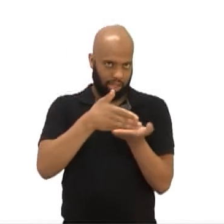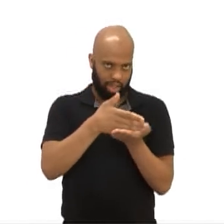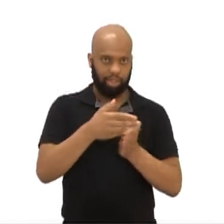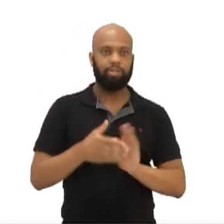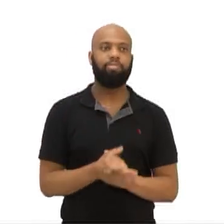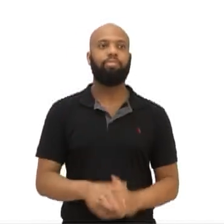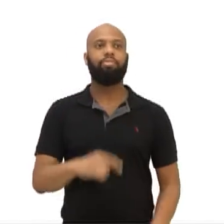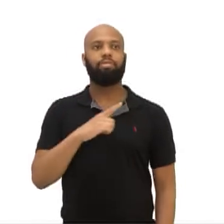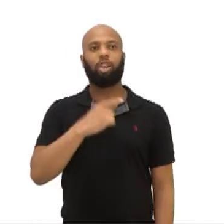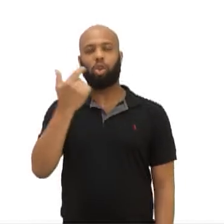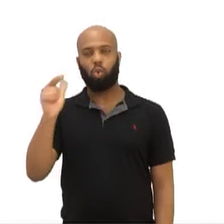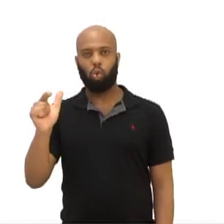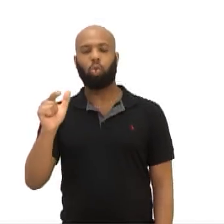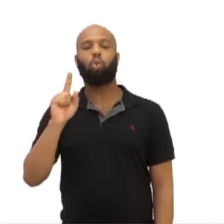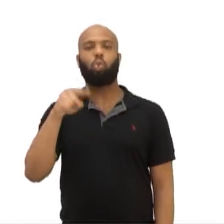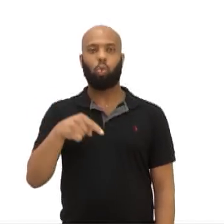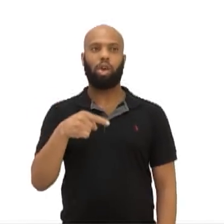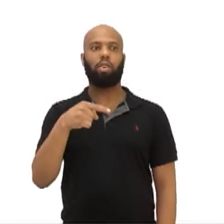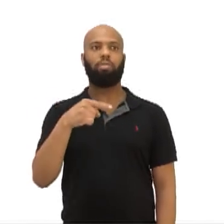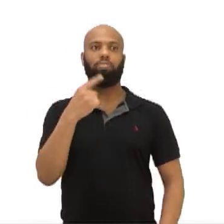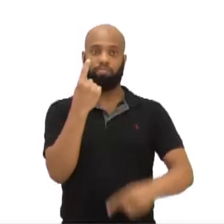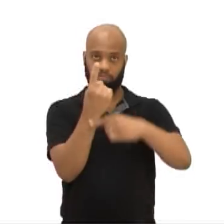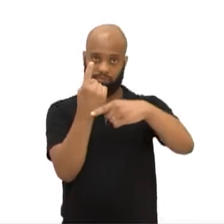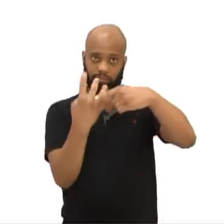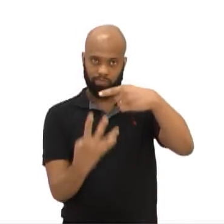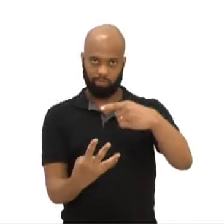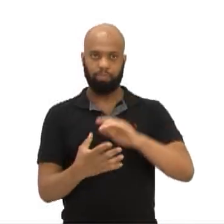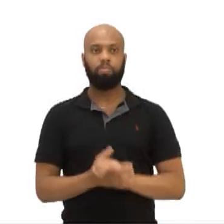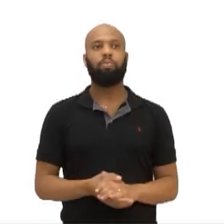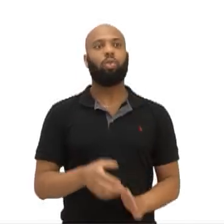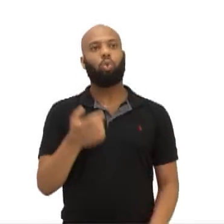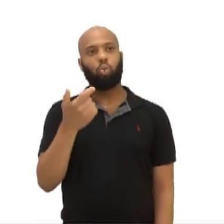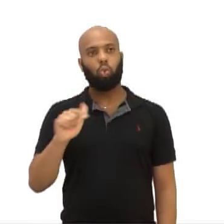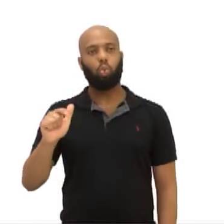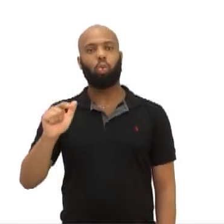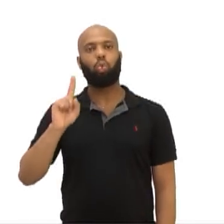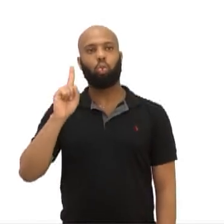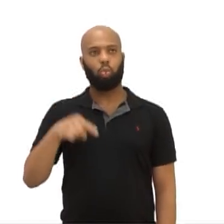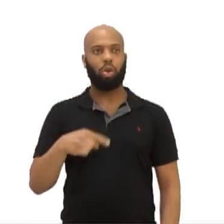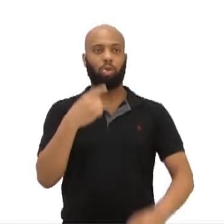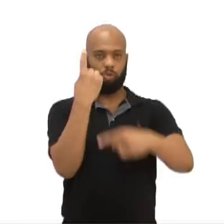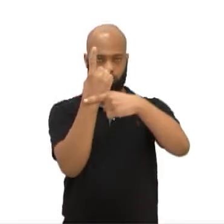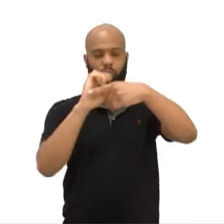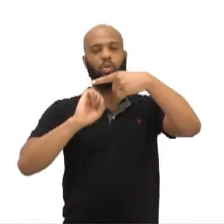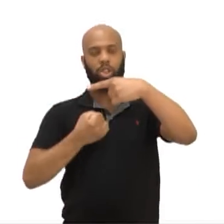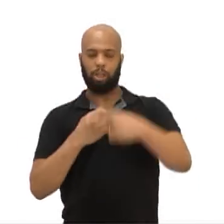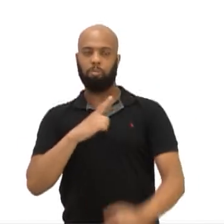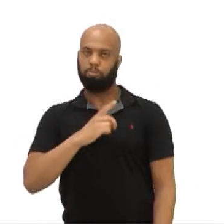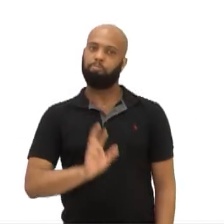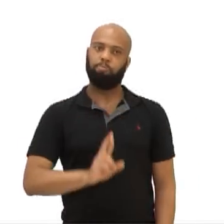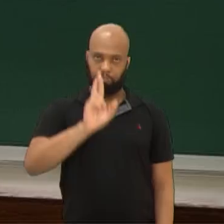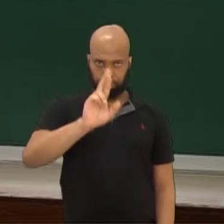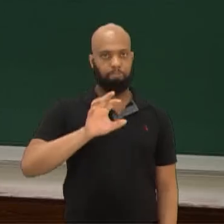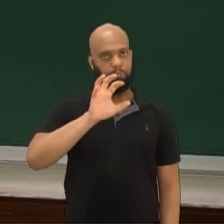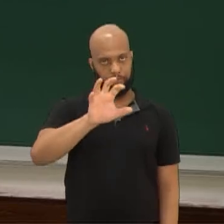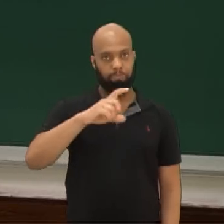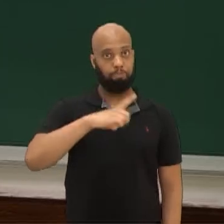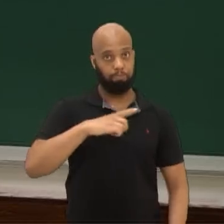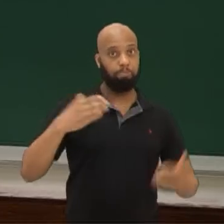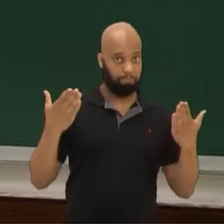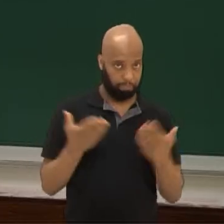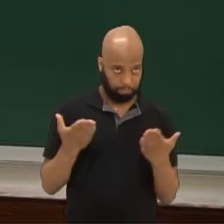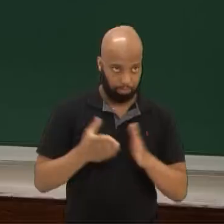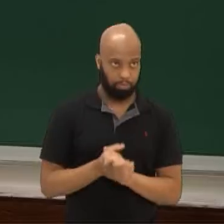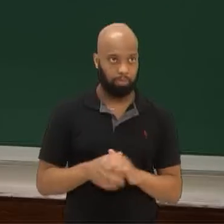meia volta, o terceiro círculo com 1/4 da volta e o quarto círculo, que foi esse último que a gente construiu, com 1/8 da